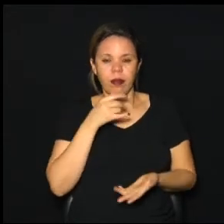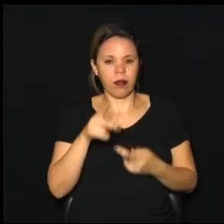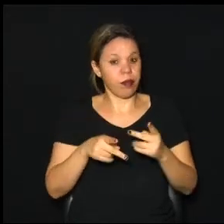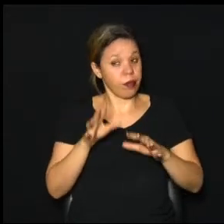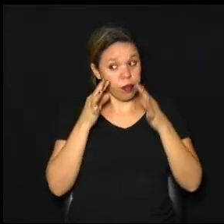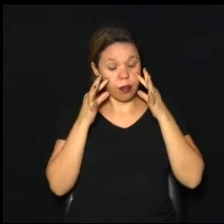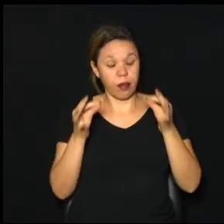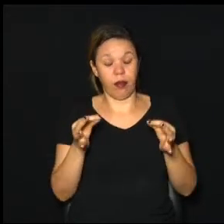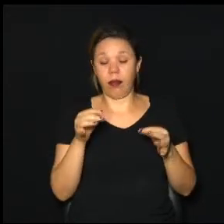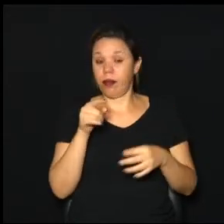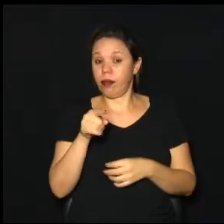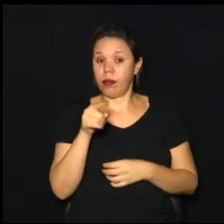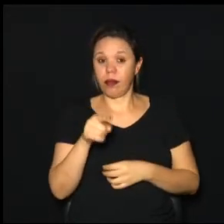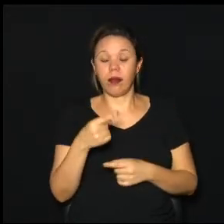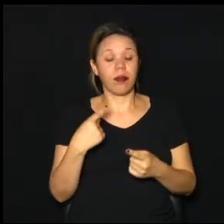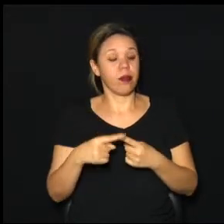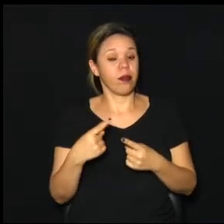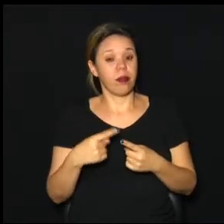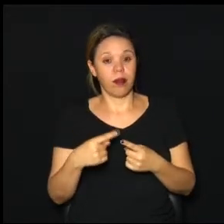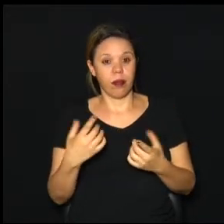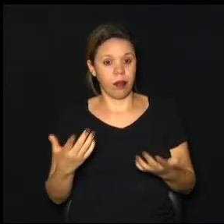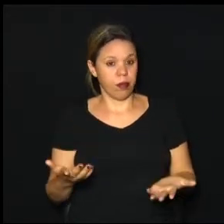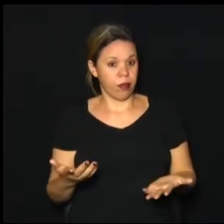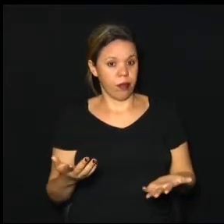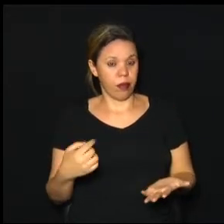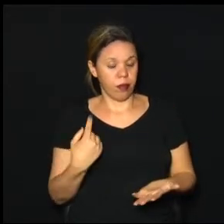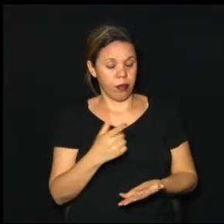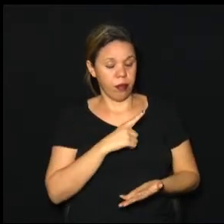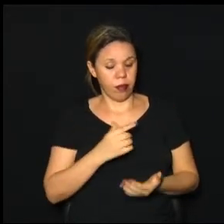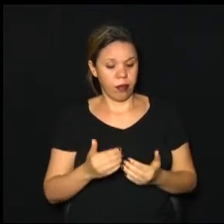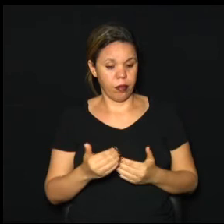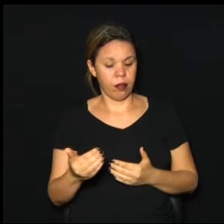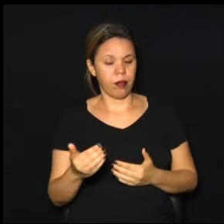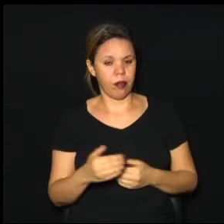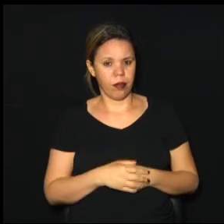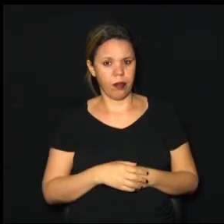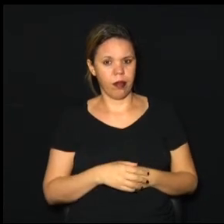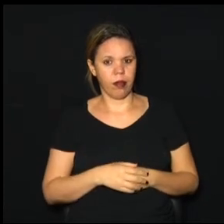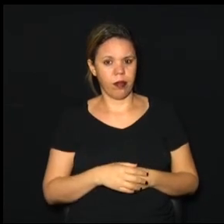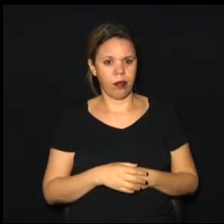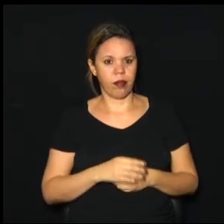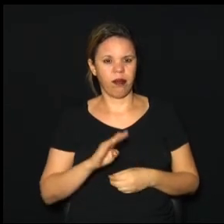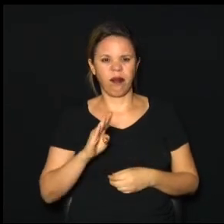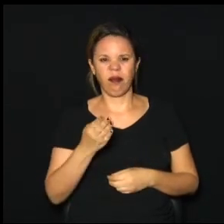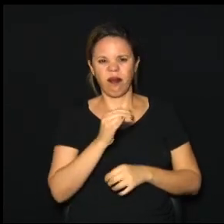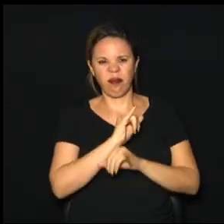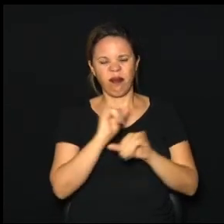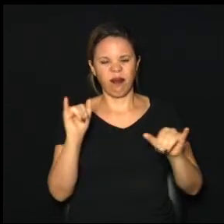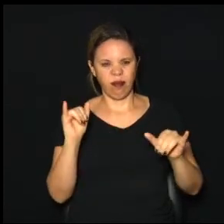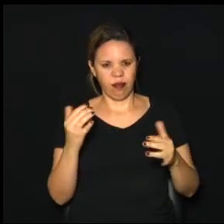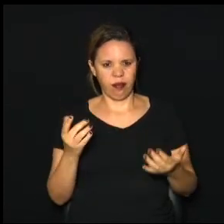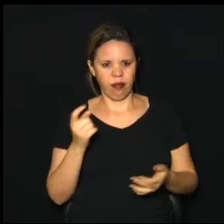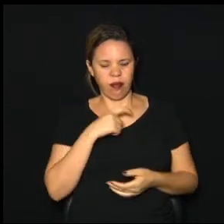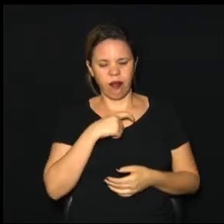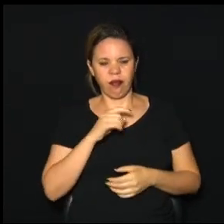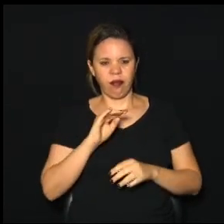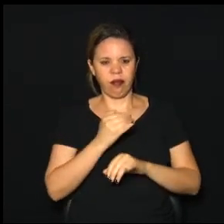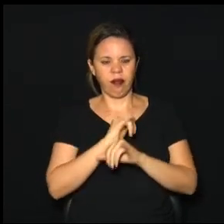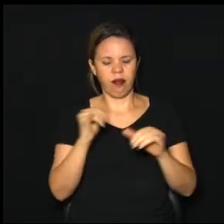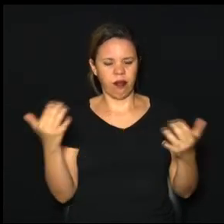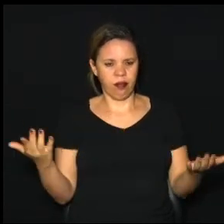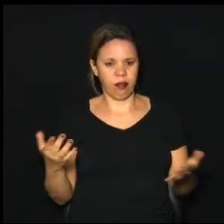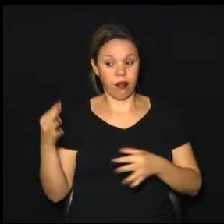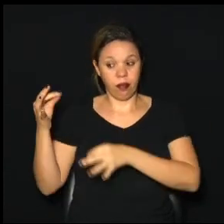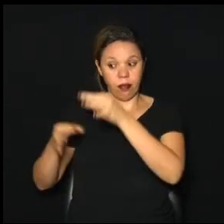muita atenção a isso. Por quê? Porque nós estamos aí na época do fake news. A Justiça Eleitoral